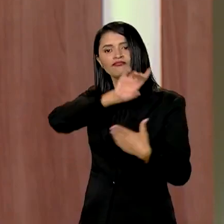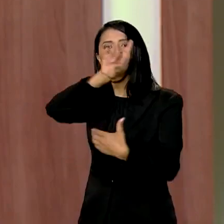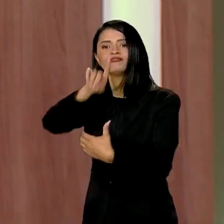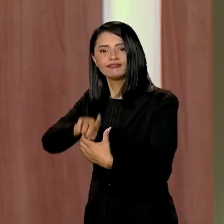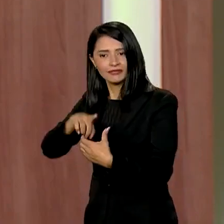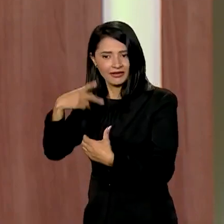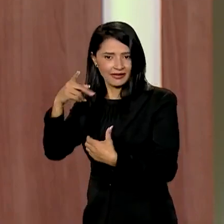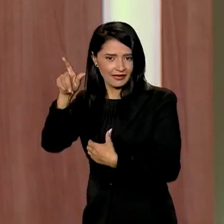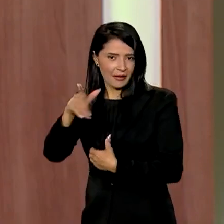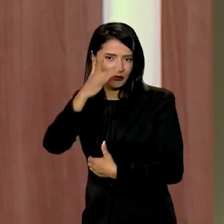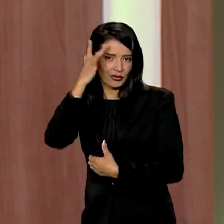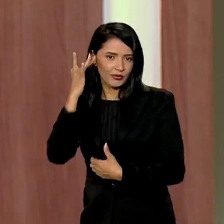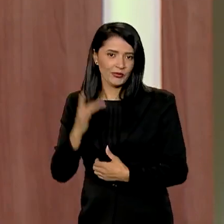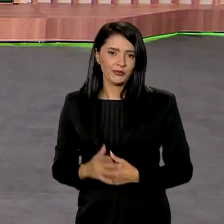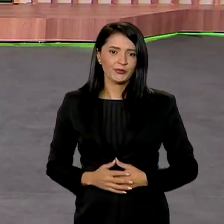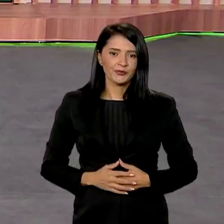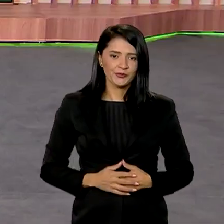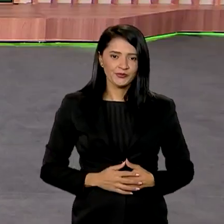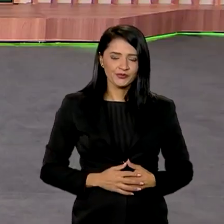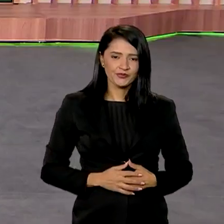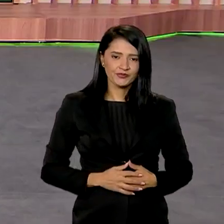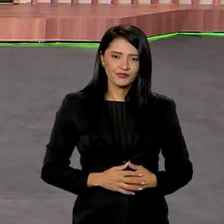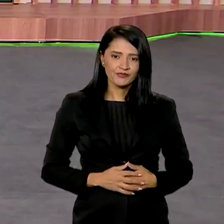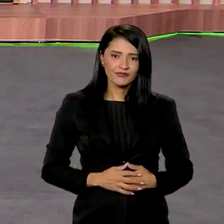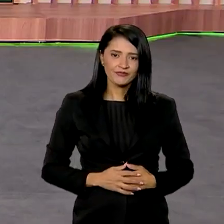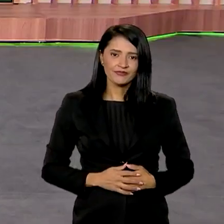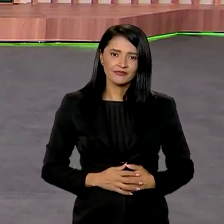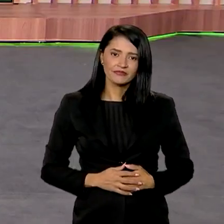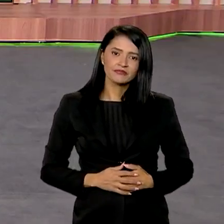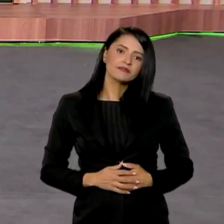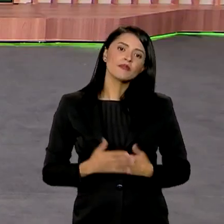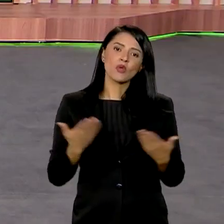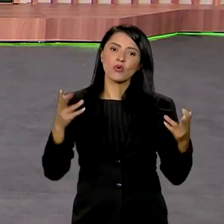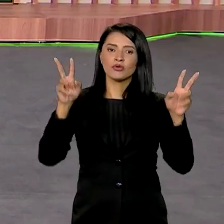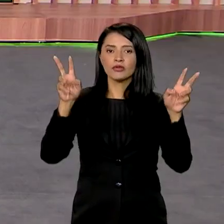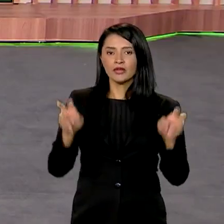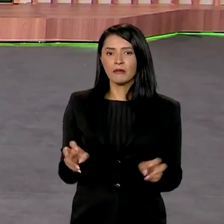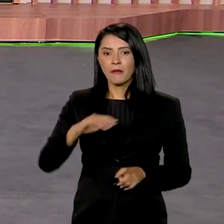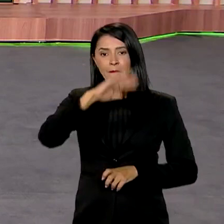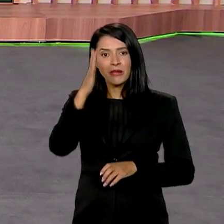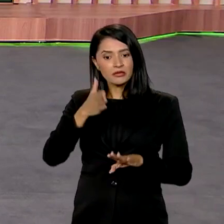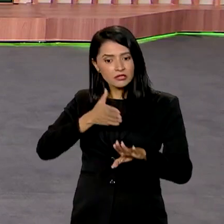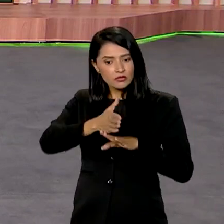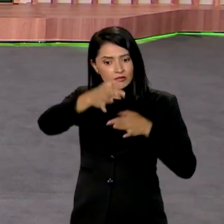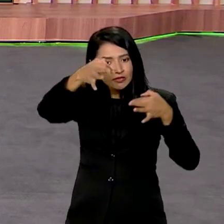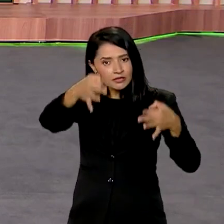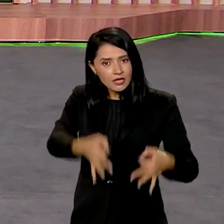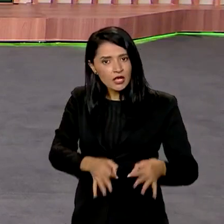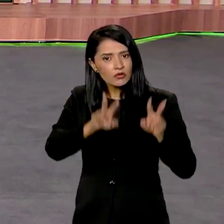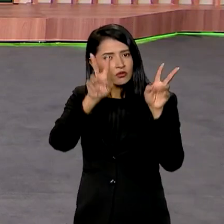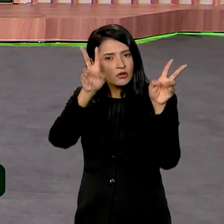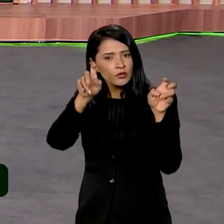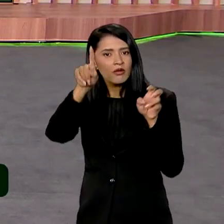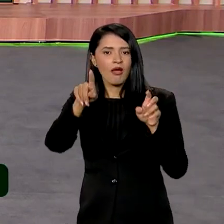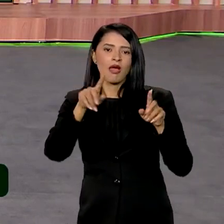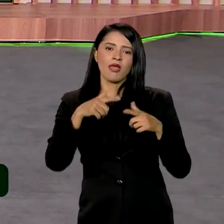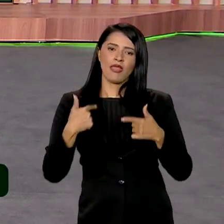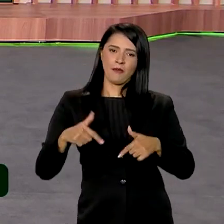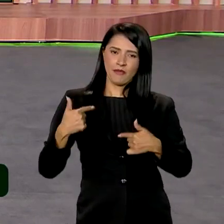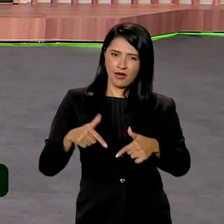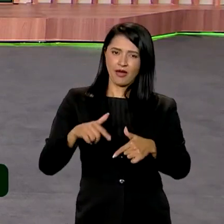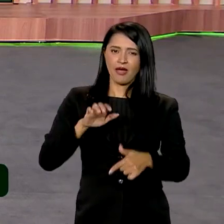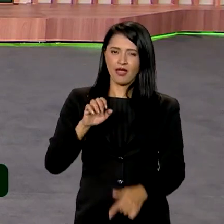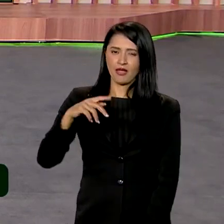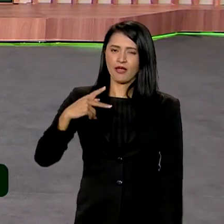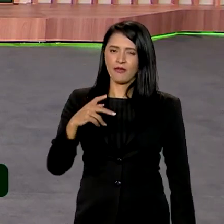depósito na conta do beneficiário. No quadro Brasil no Rumo Certo desta semana, o assunto é emprego. O mês de